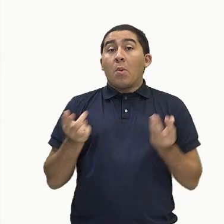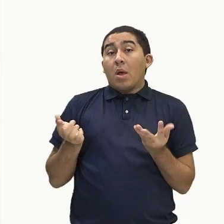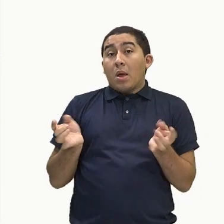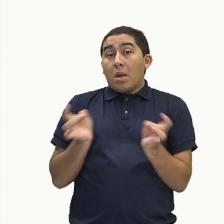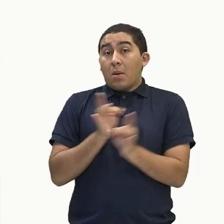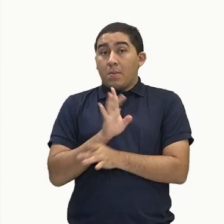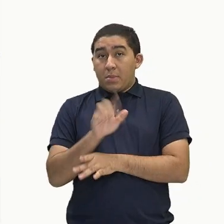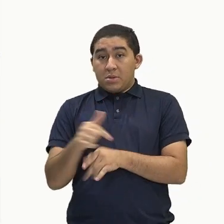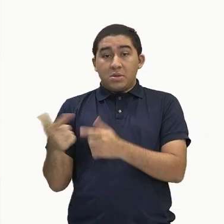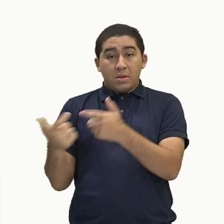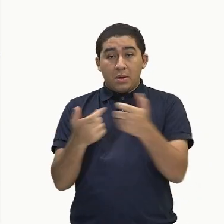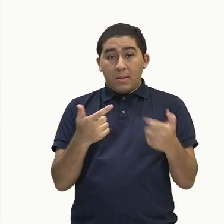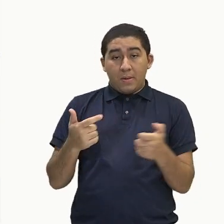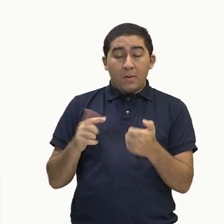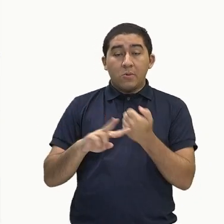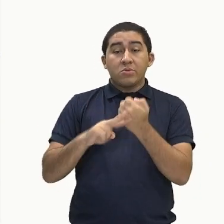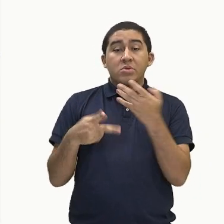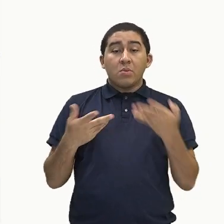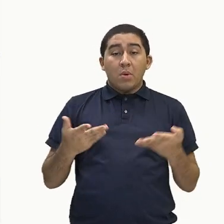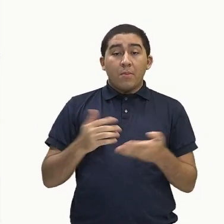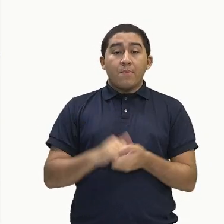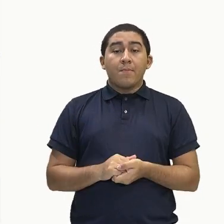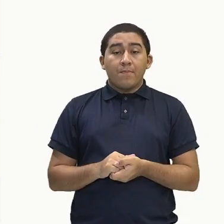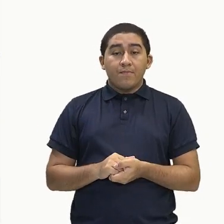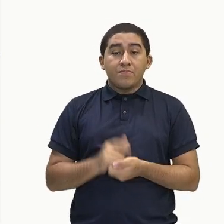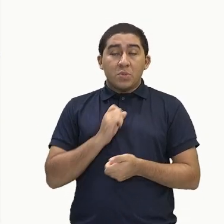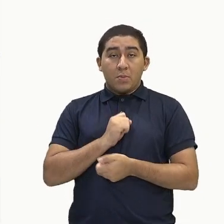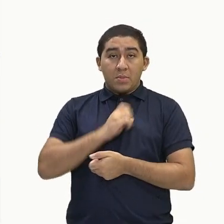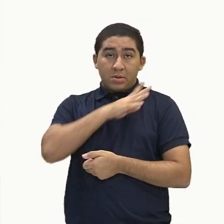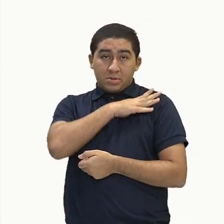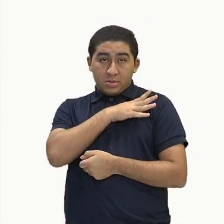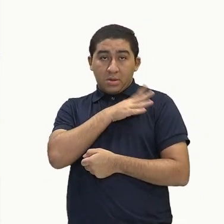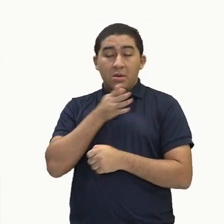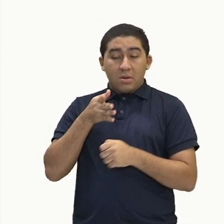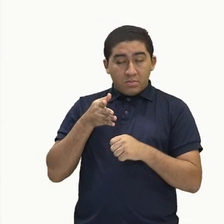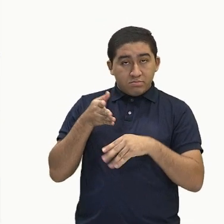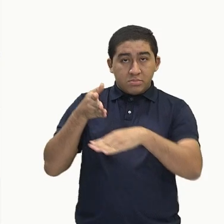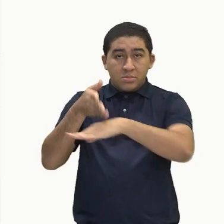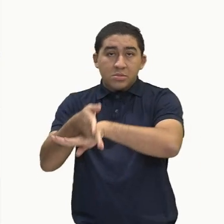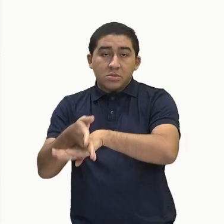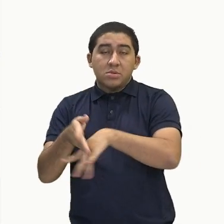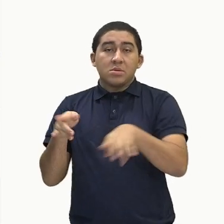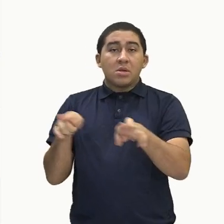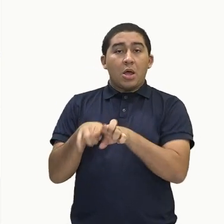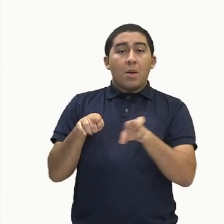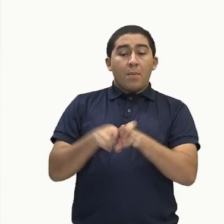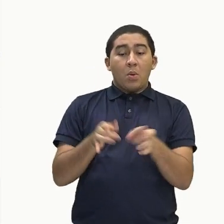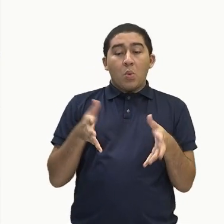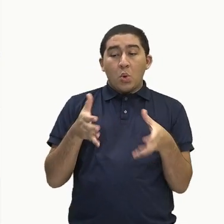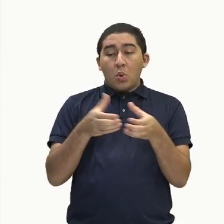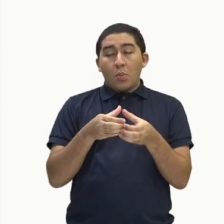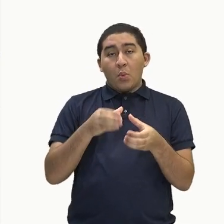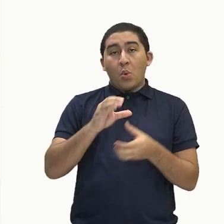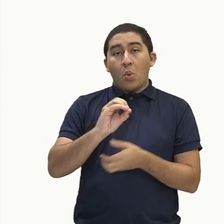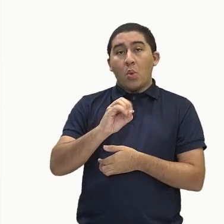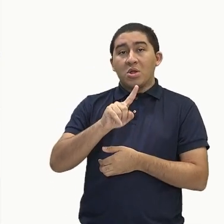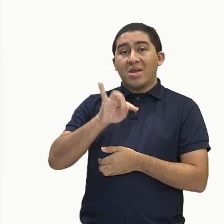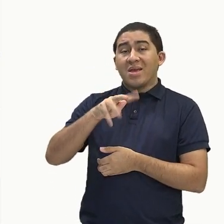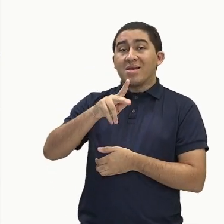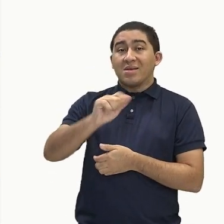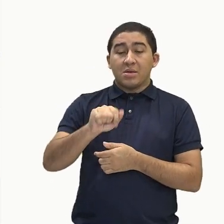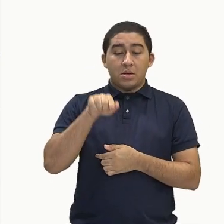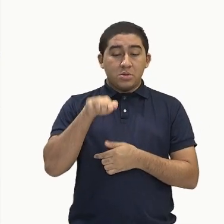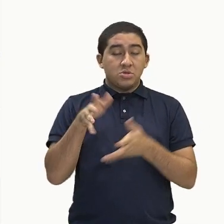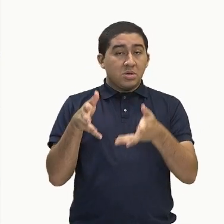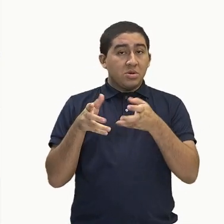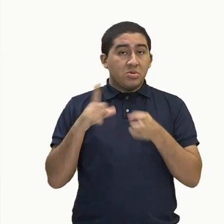do Contestado? Com a intervenção do exército e também das oligarquias que queriam ter o monopólio daquelas terras.